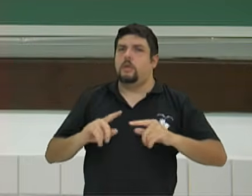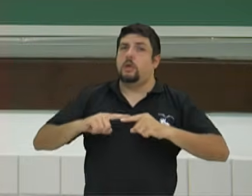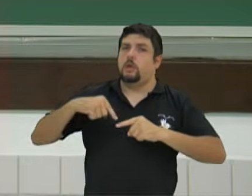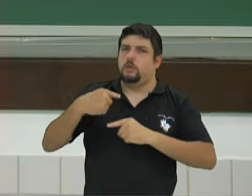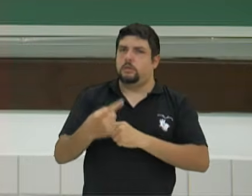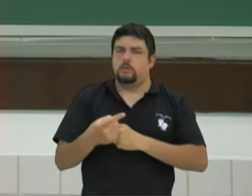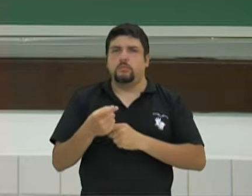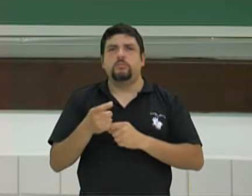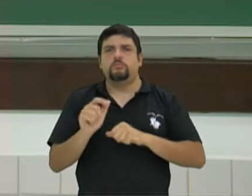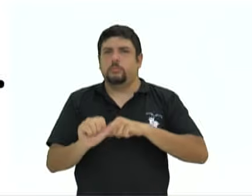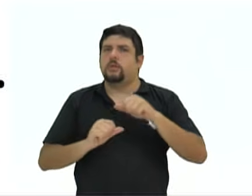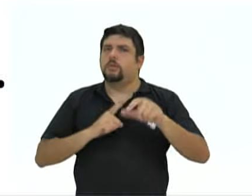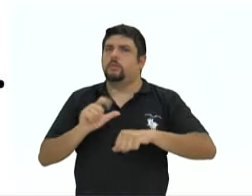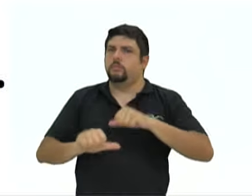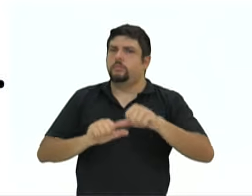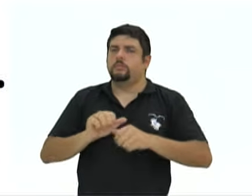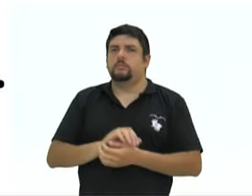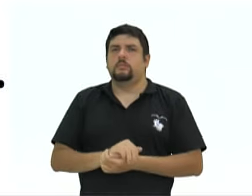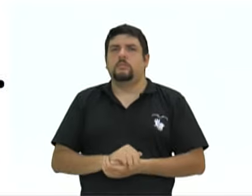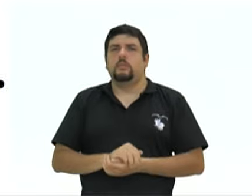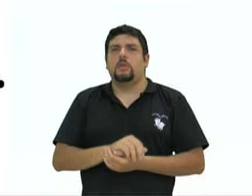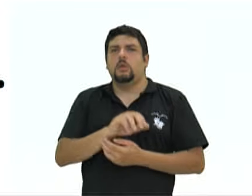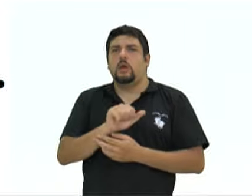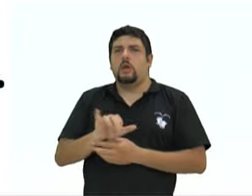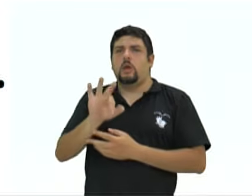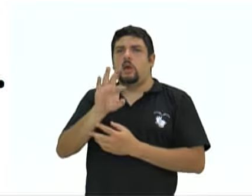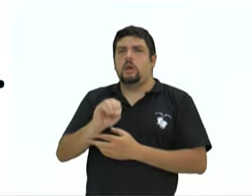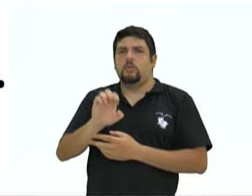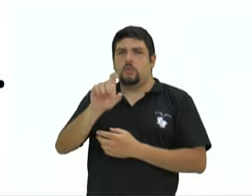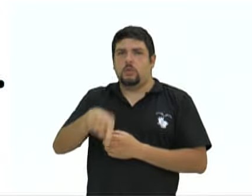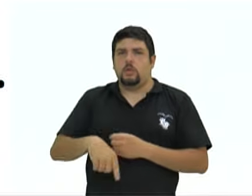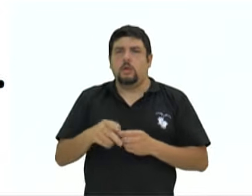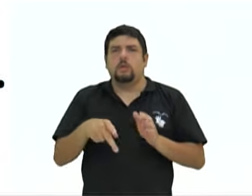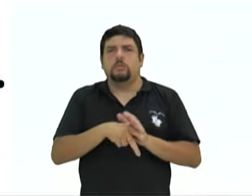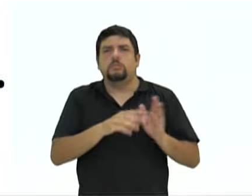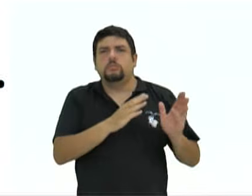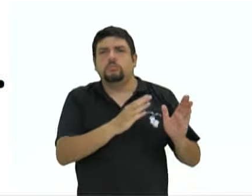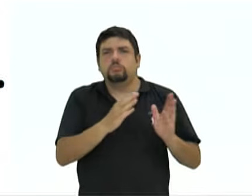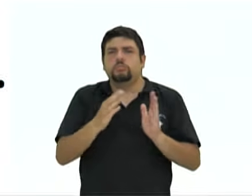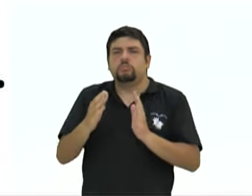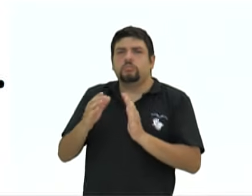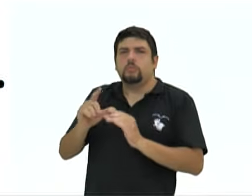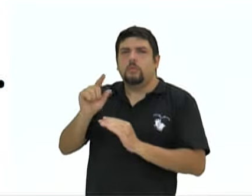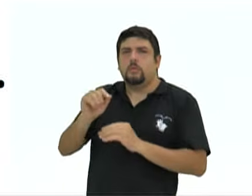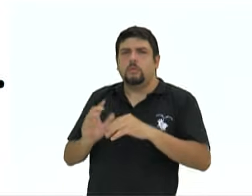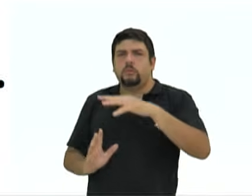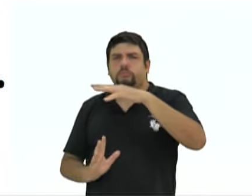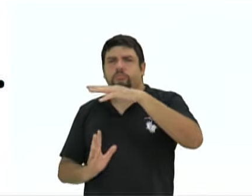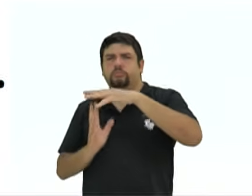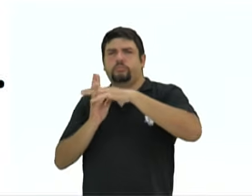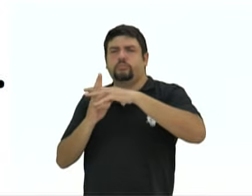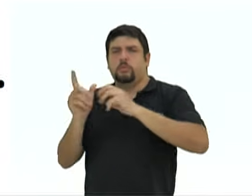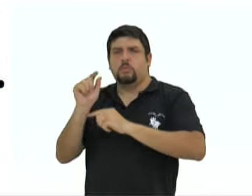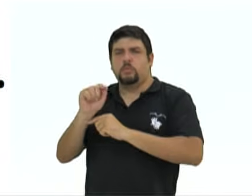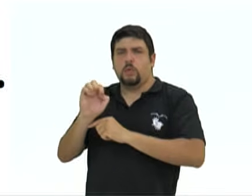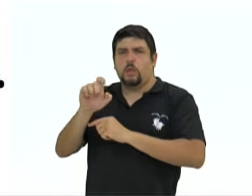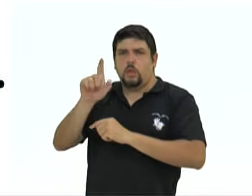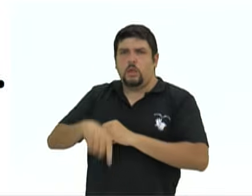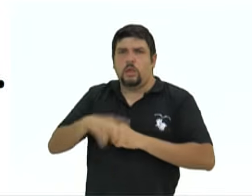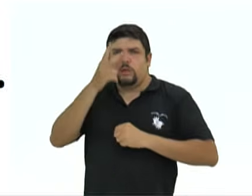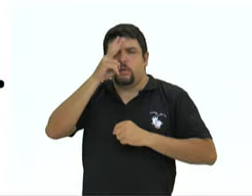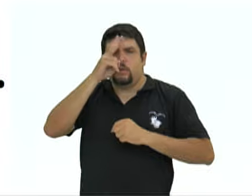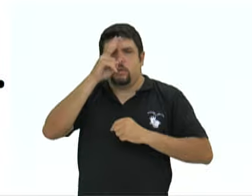tá? Então, um ato é uma série de eventos e cenas que culminam em um ponto climático, causando uma reviravolta na